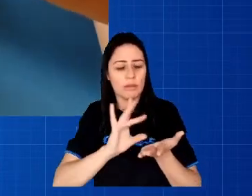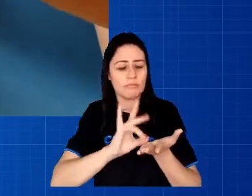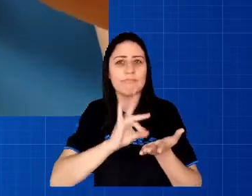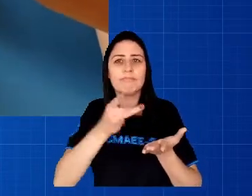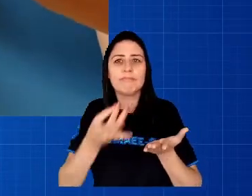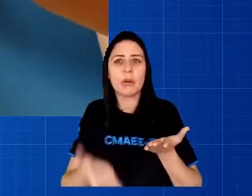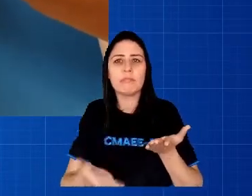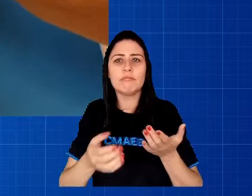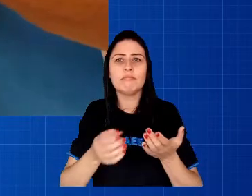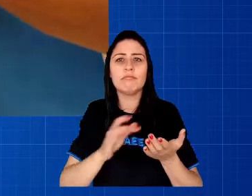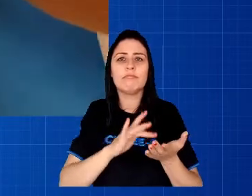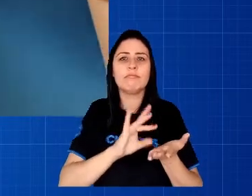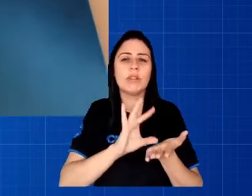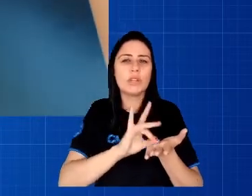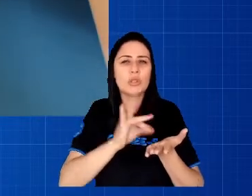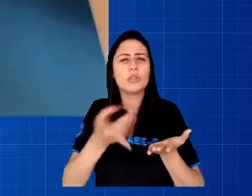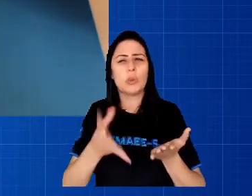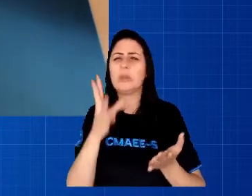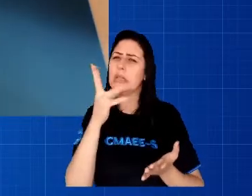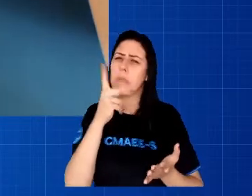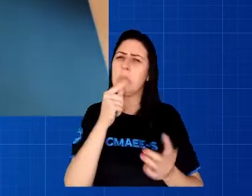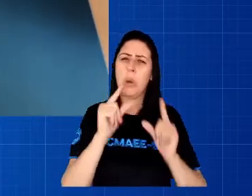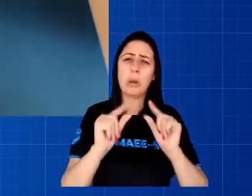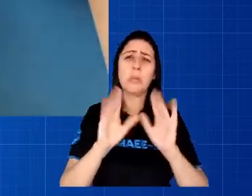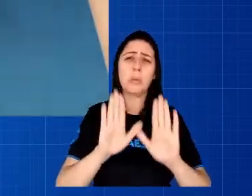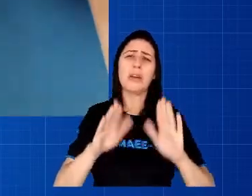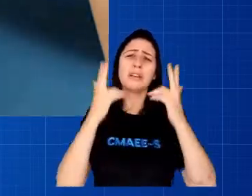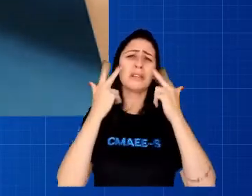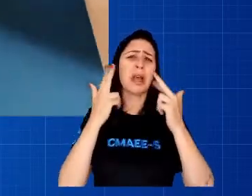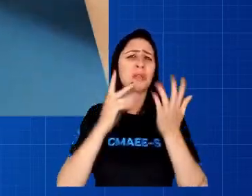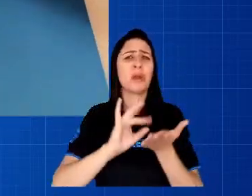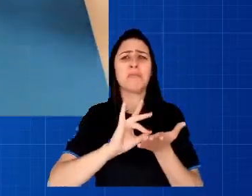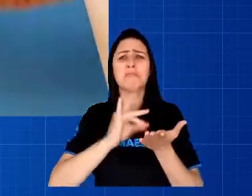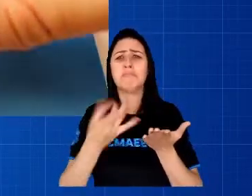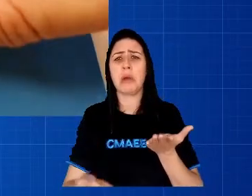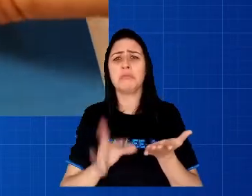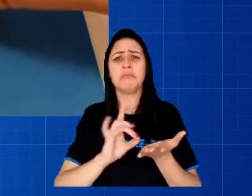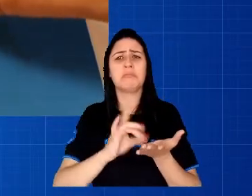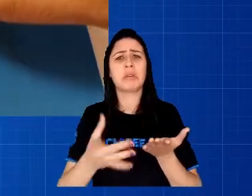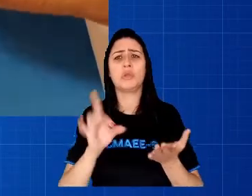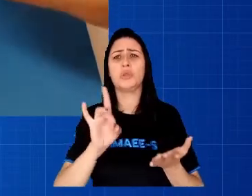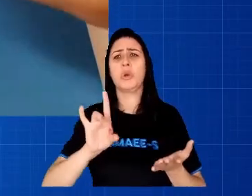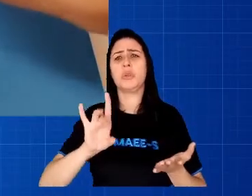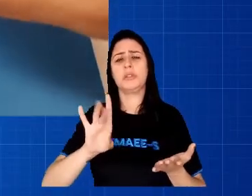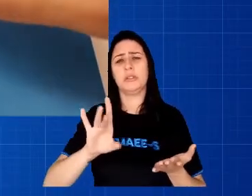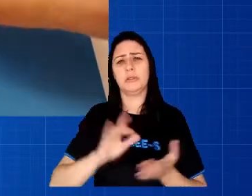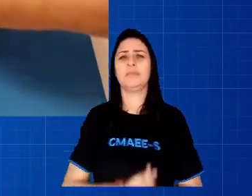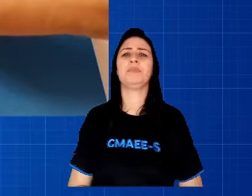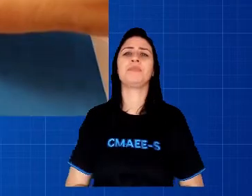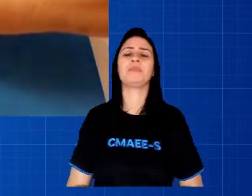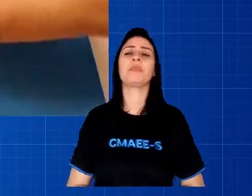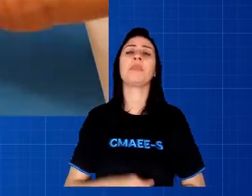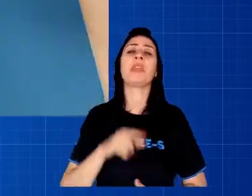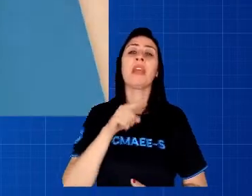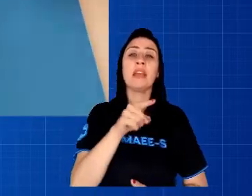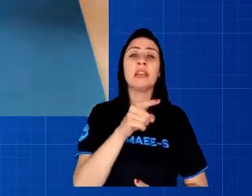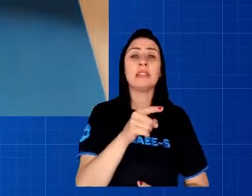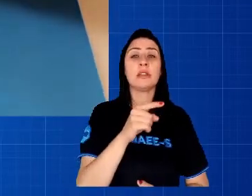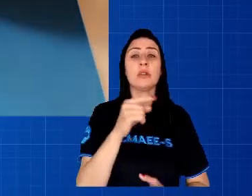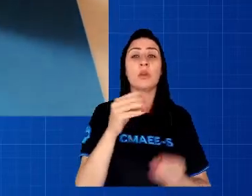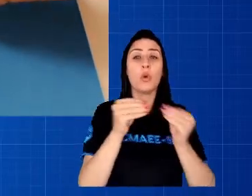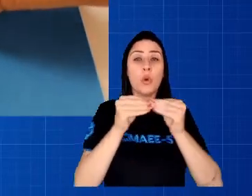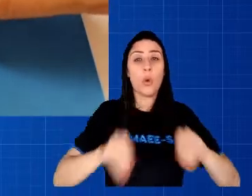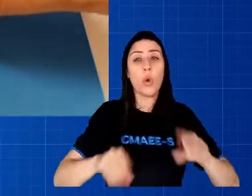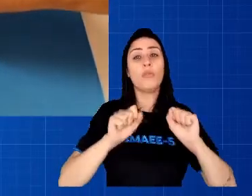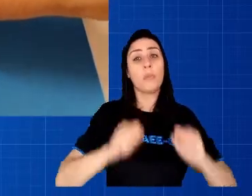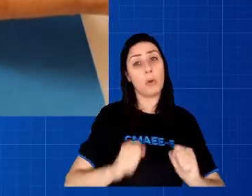ela solta naturalmente. Demora um pouquinho, mas ela solta naturalmente, tá? A casca do ovo, ela pode ser tingida durante um cozimento,